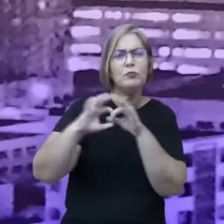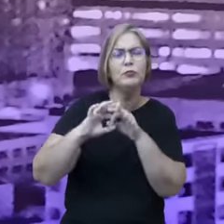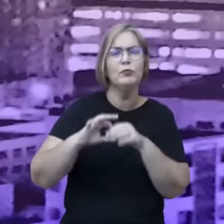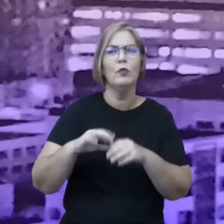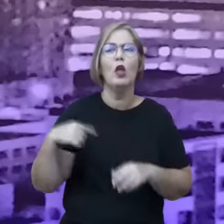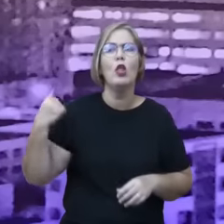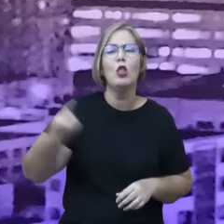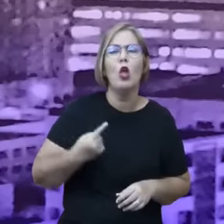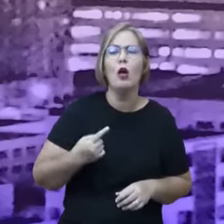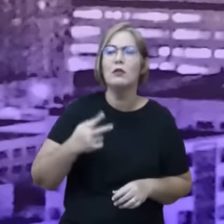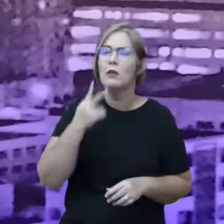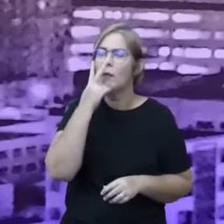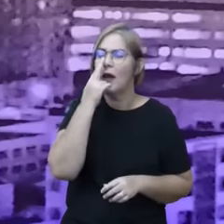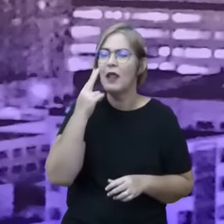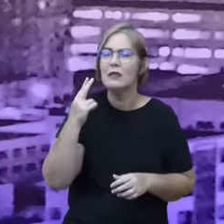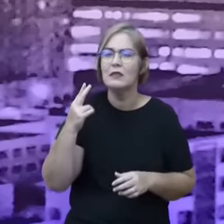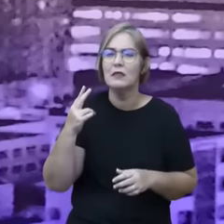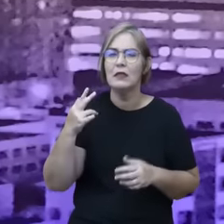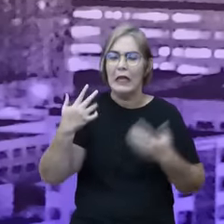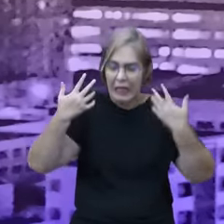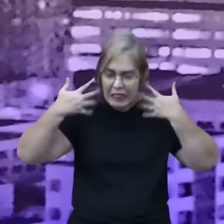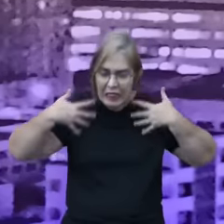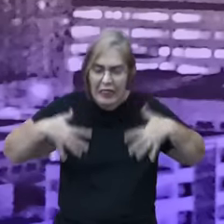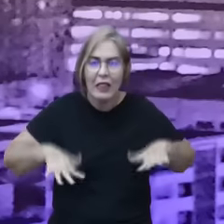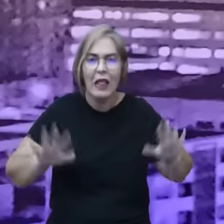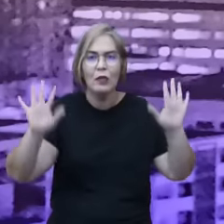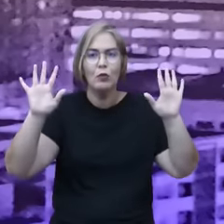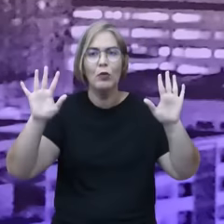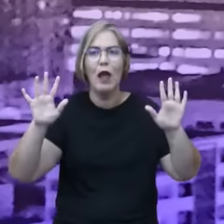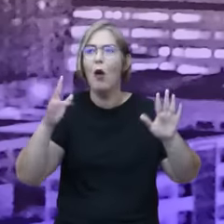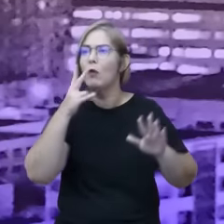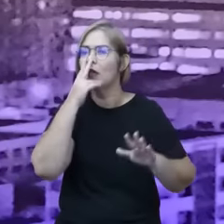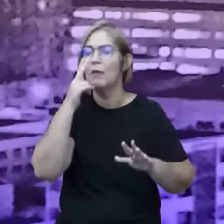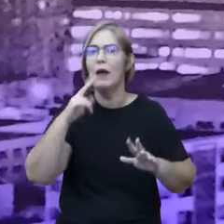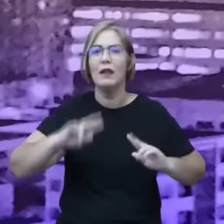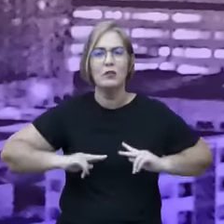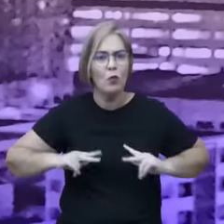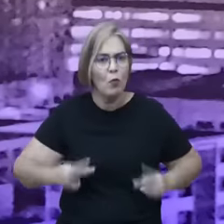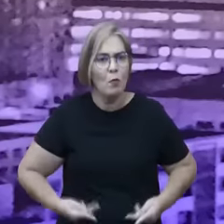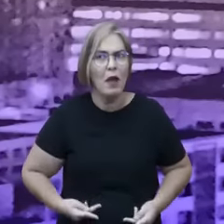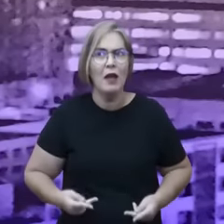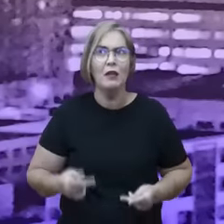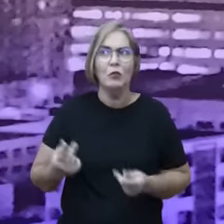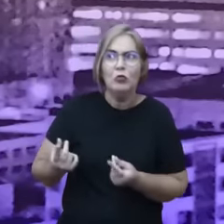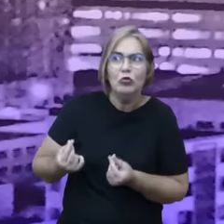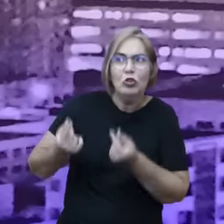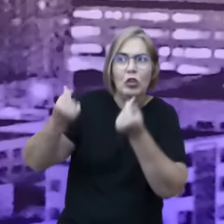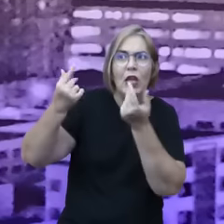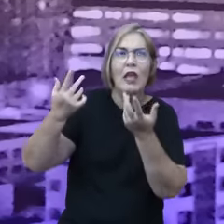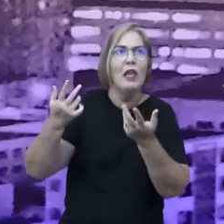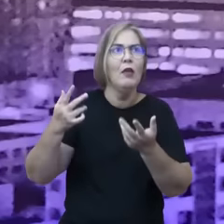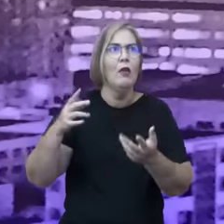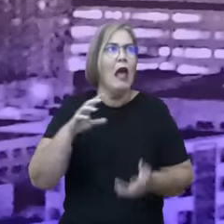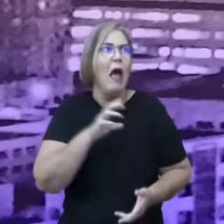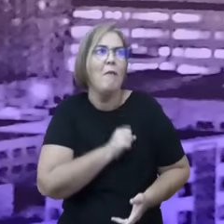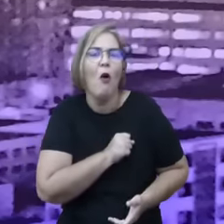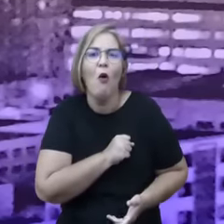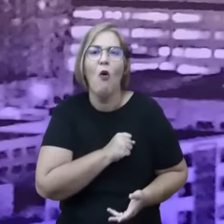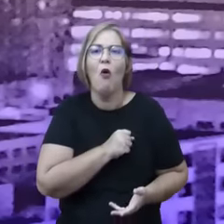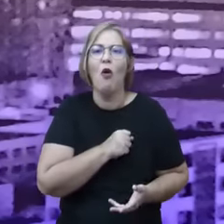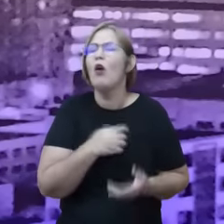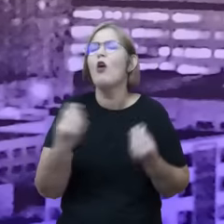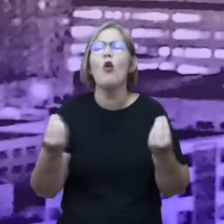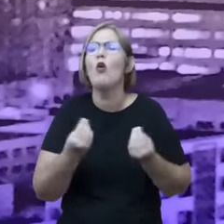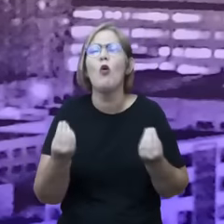natureza, naquilo que na nossa natureza é tão inconstante, vário quanto a fortuna, que são as paixões. Como fica a